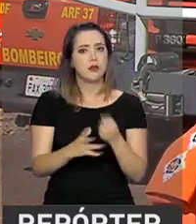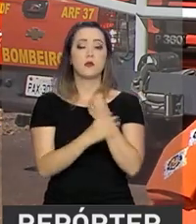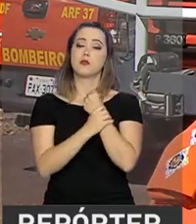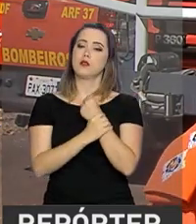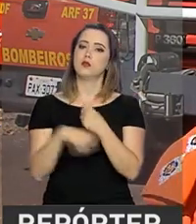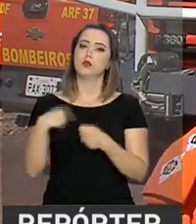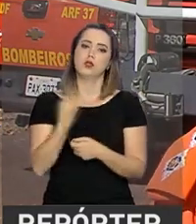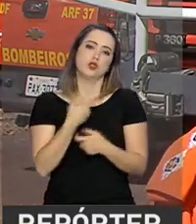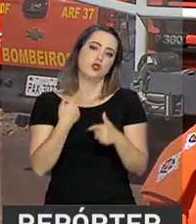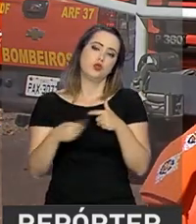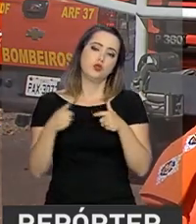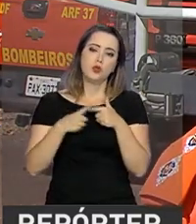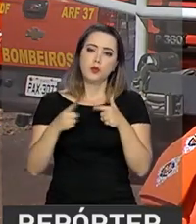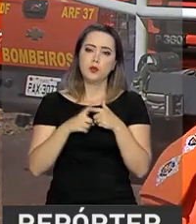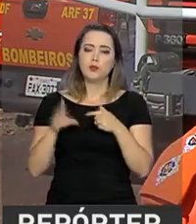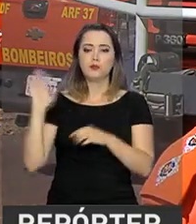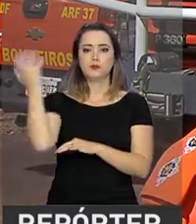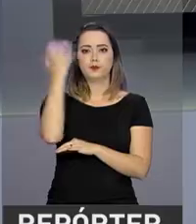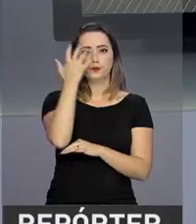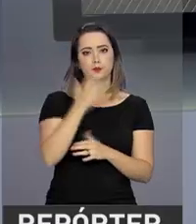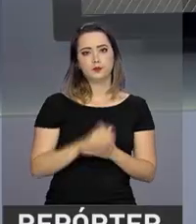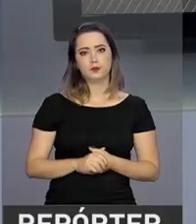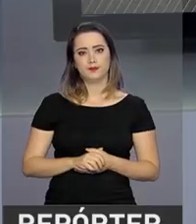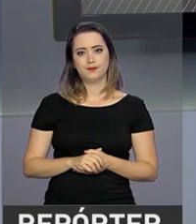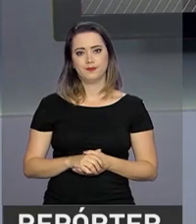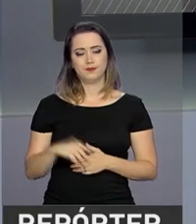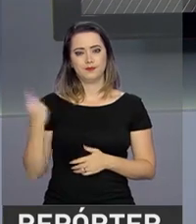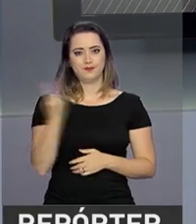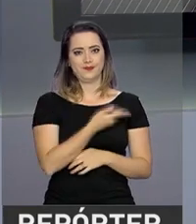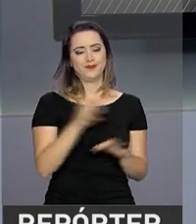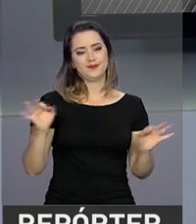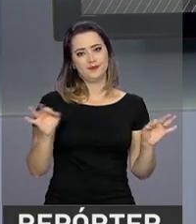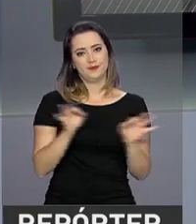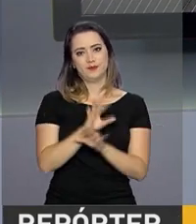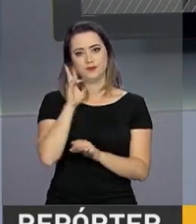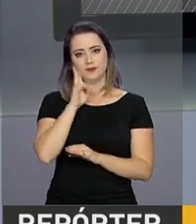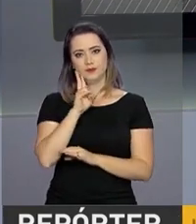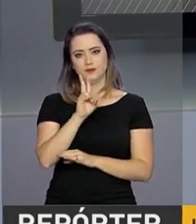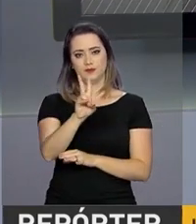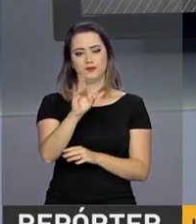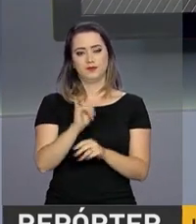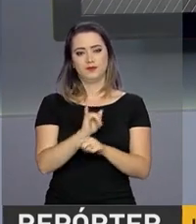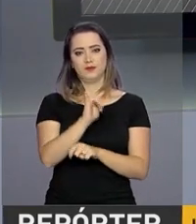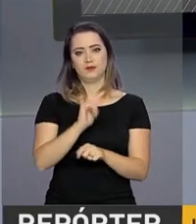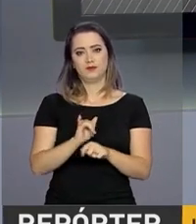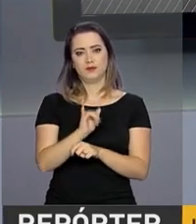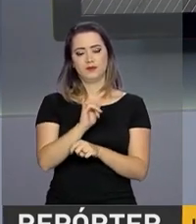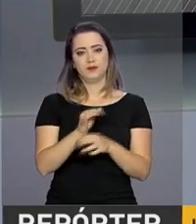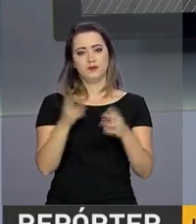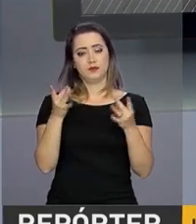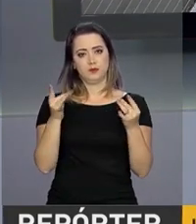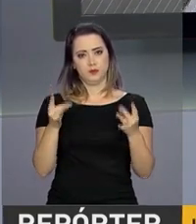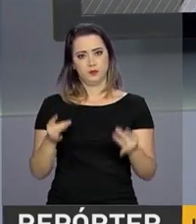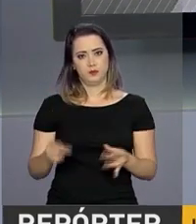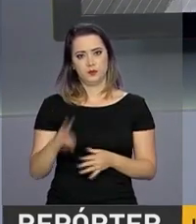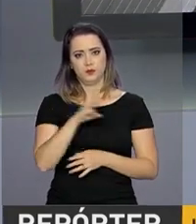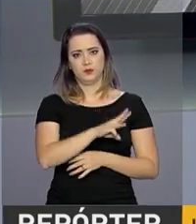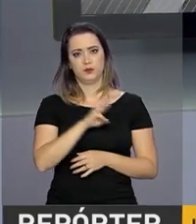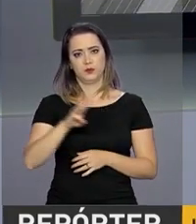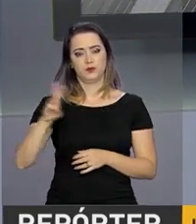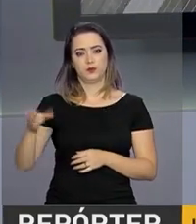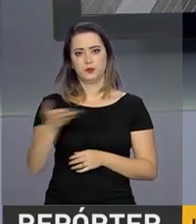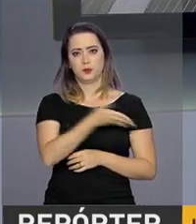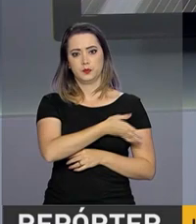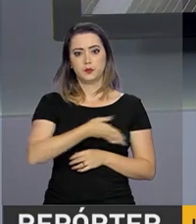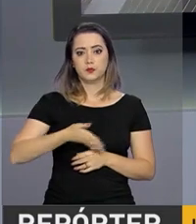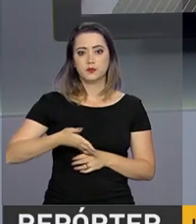e para que a gente não provoque riscos ao meio ambiente. Nós ficamos por aqui. Você pode rever as reportagens no YouTube e toda a